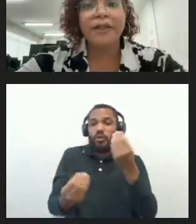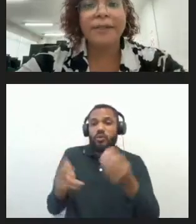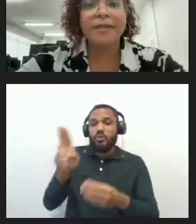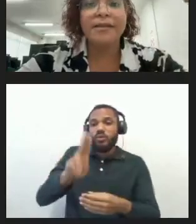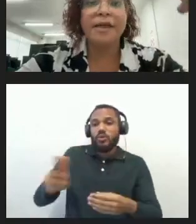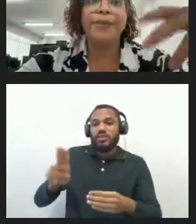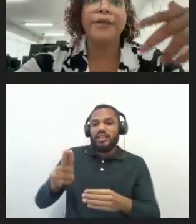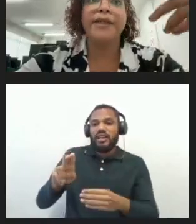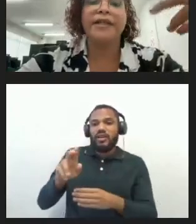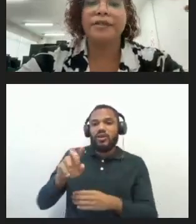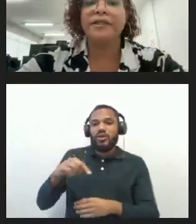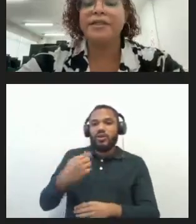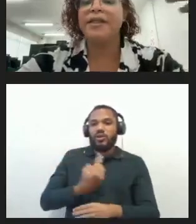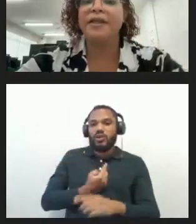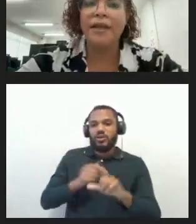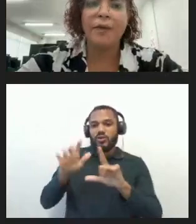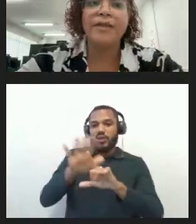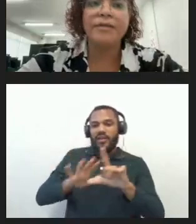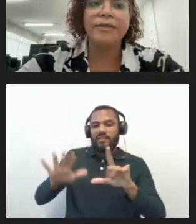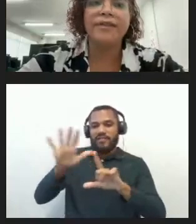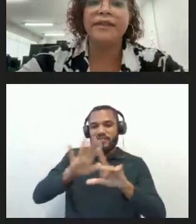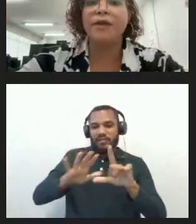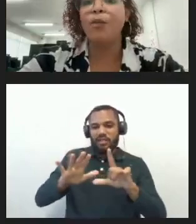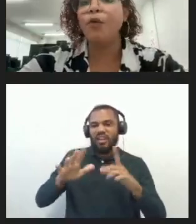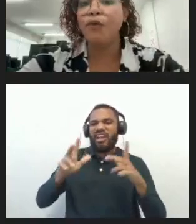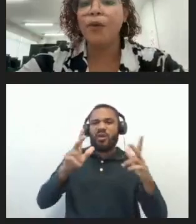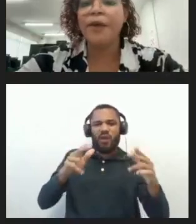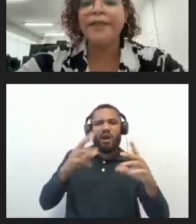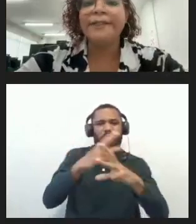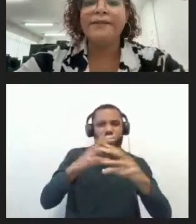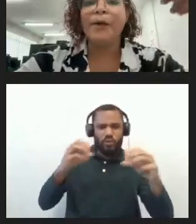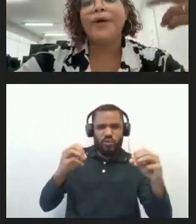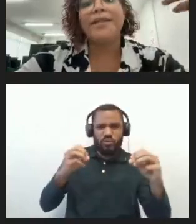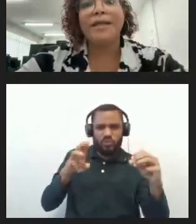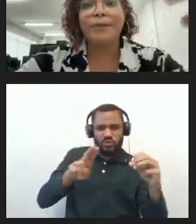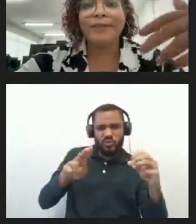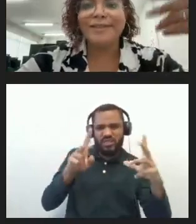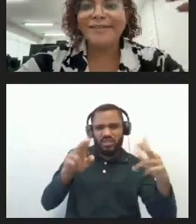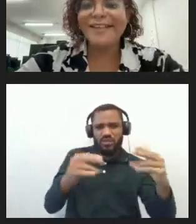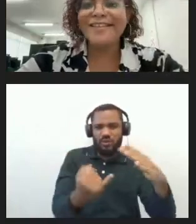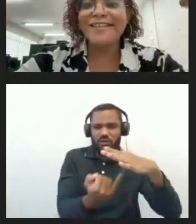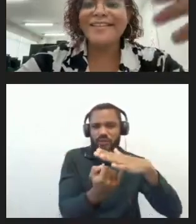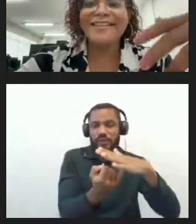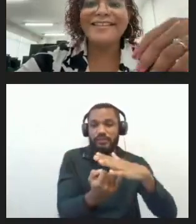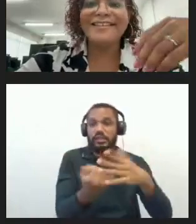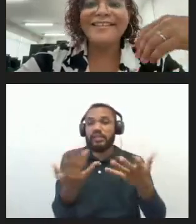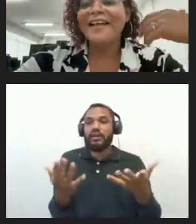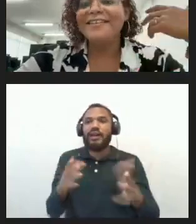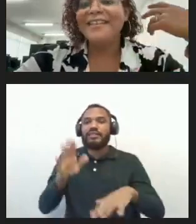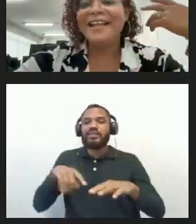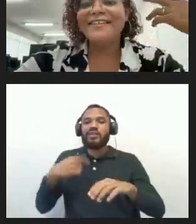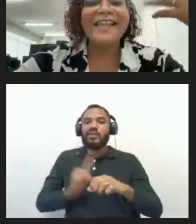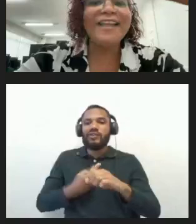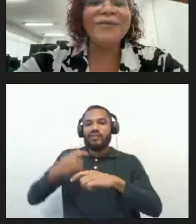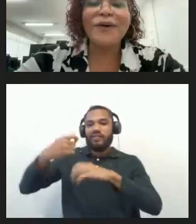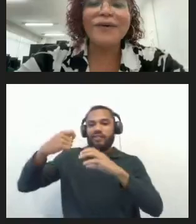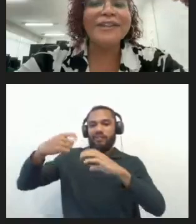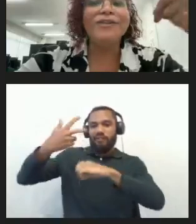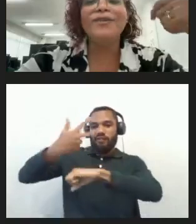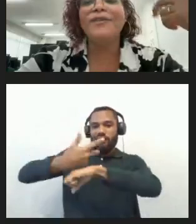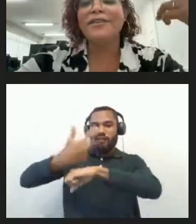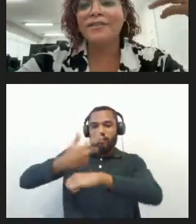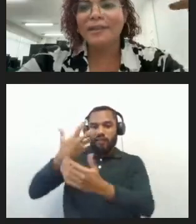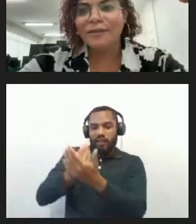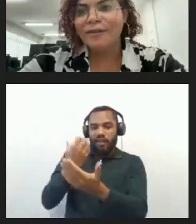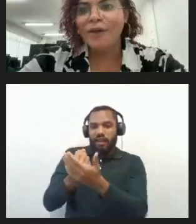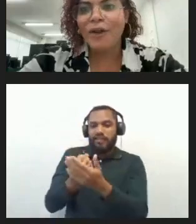ambiente virtual de aprendizagem, porque a gente utiliza aqui, que é o mesmo de vocês, é o Moodle. Então, por exemplo, muitas vezes a gente tem um fórum